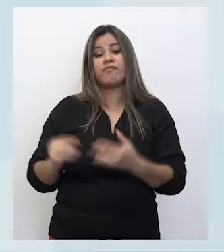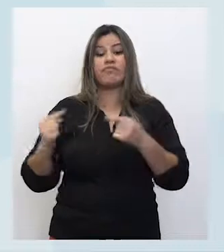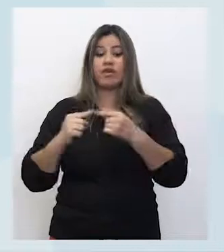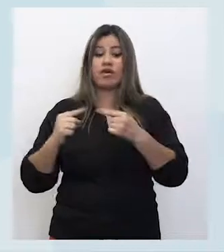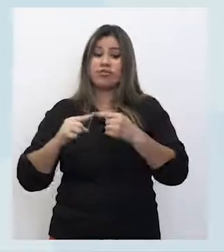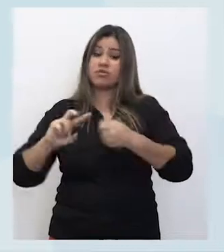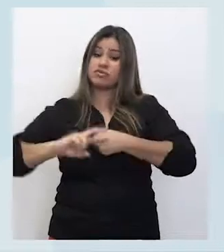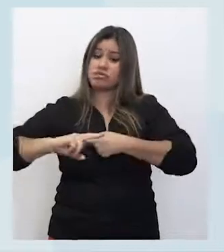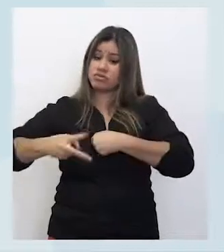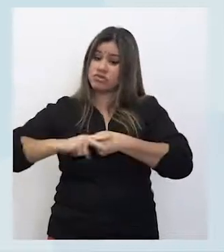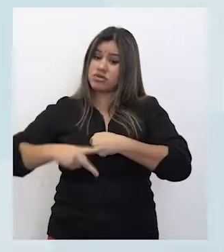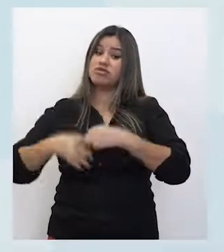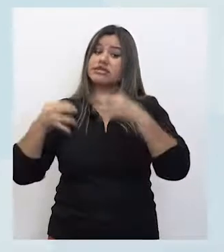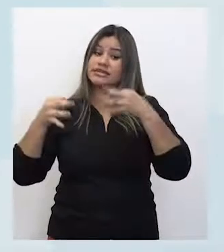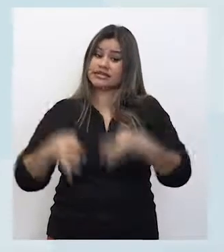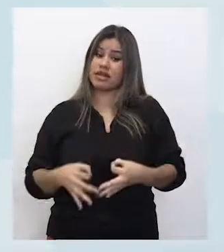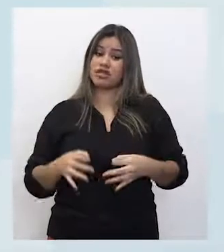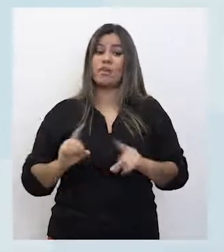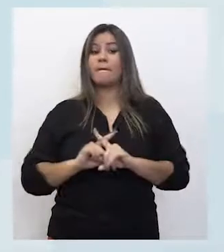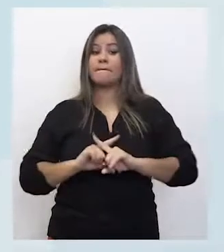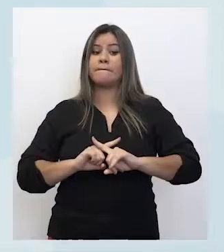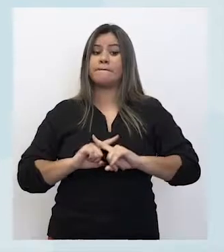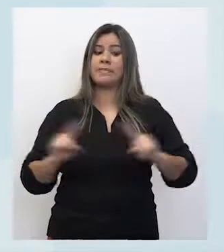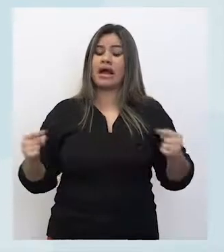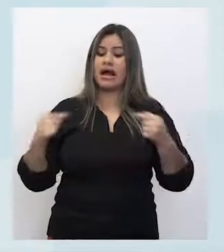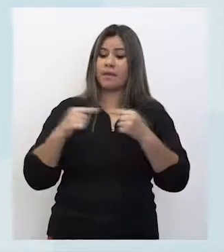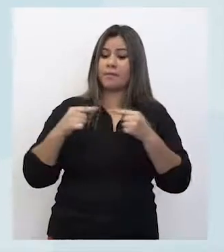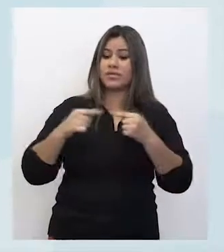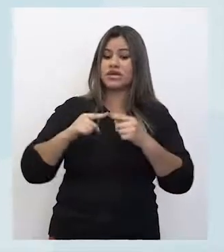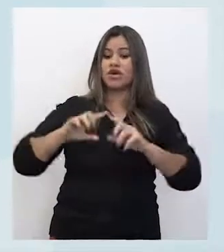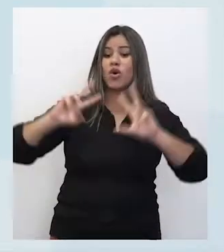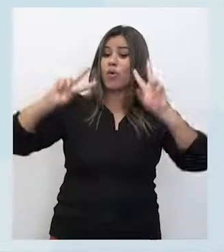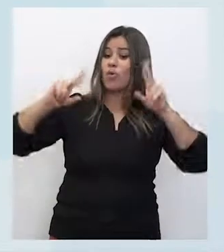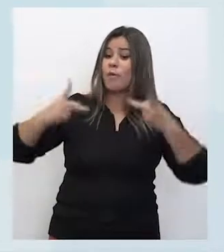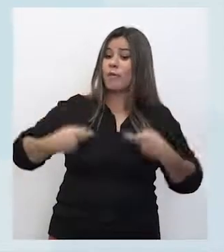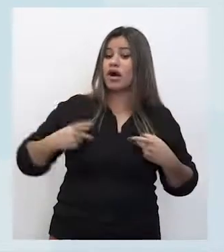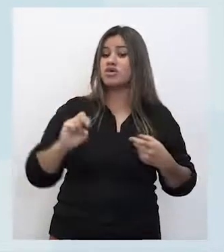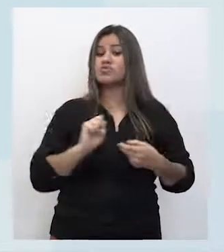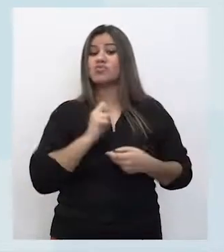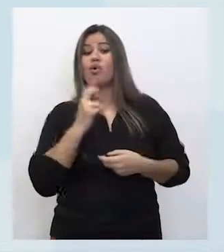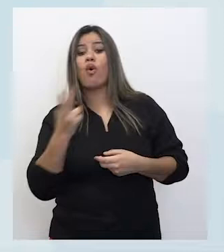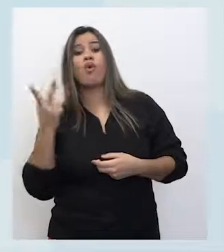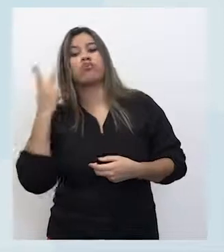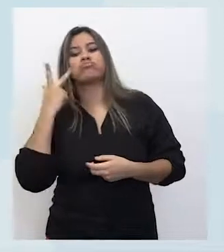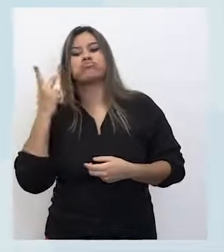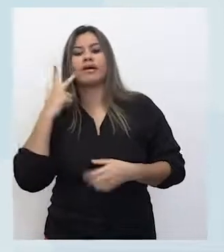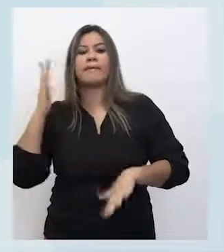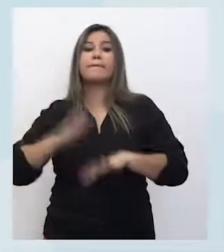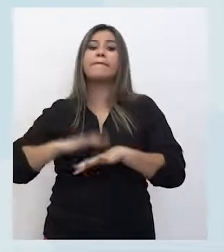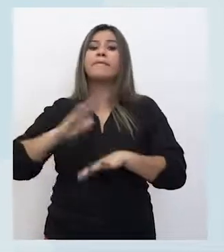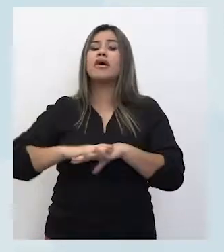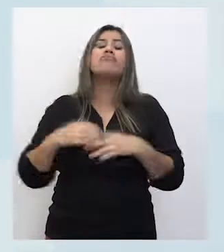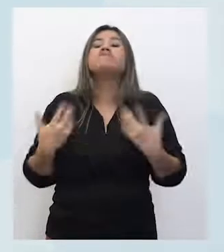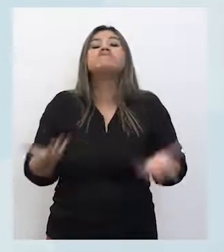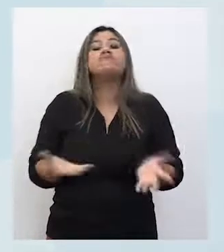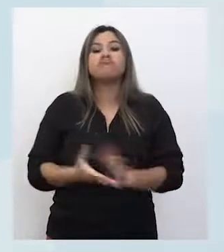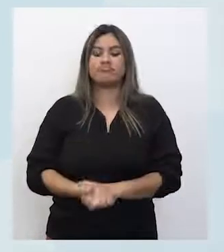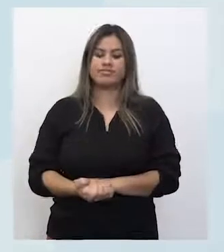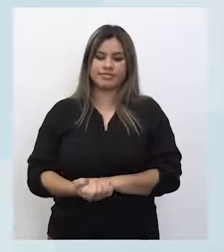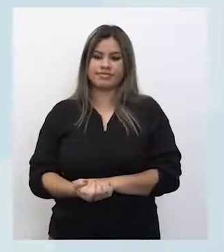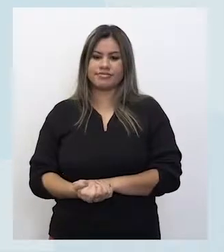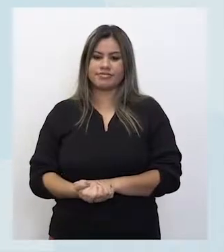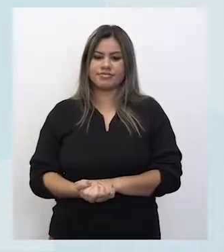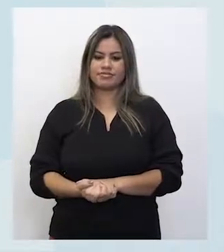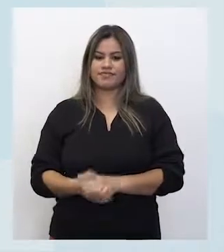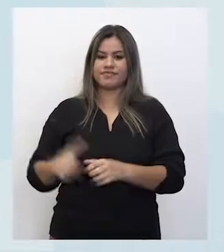isso é fato. Mas essa consequência se deu por fatores humanos ou por fatores naturais?